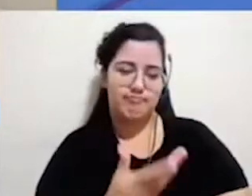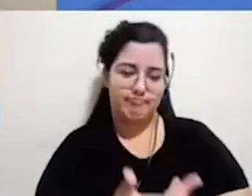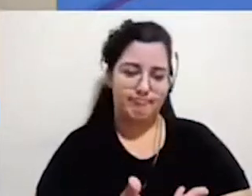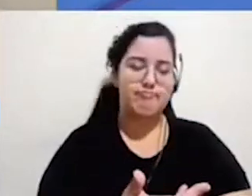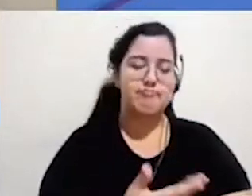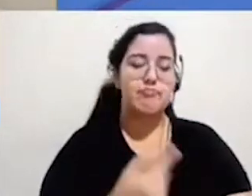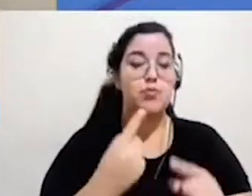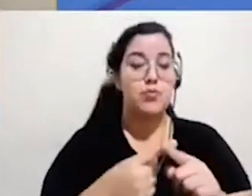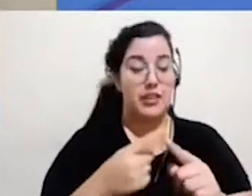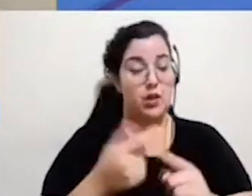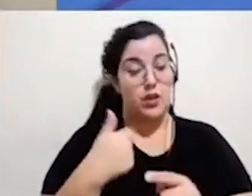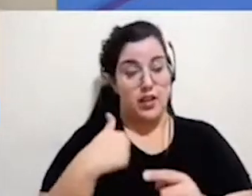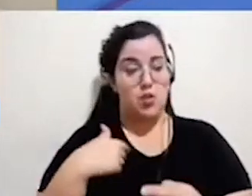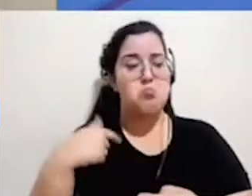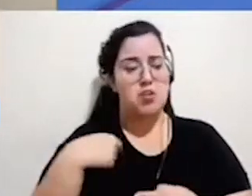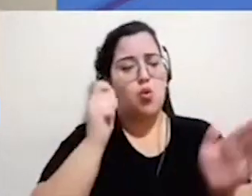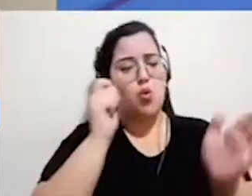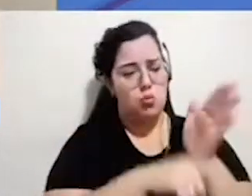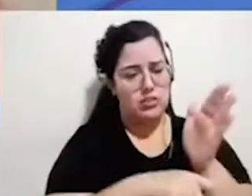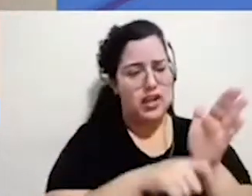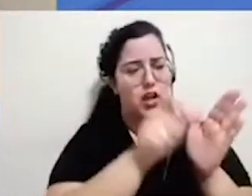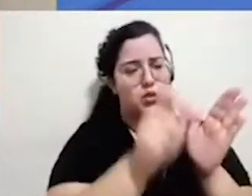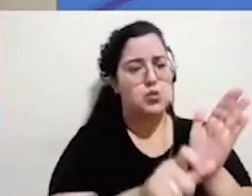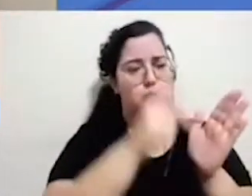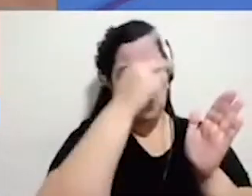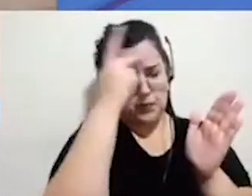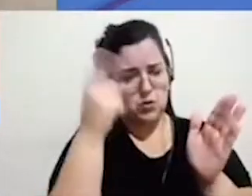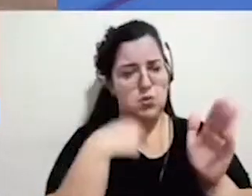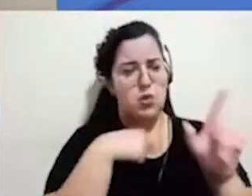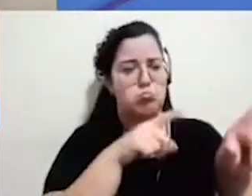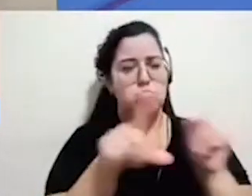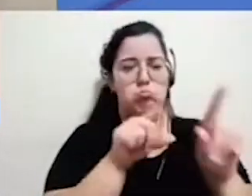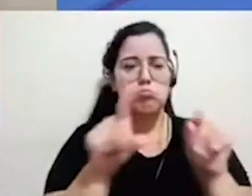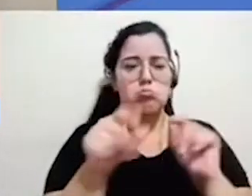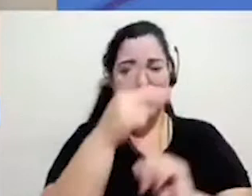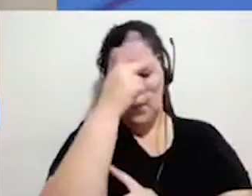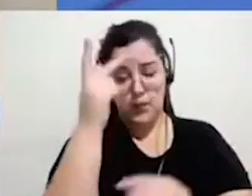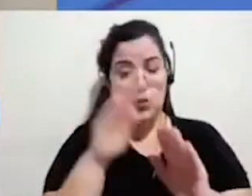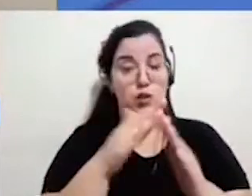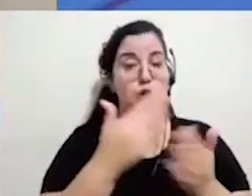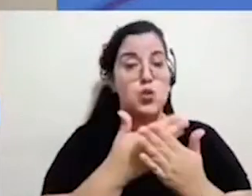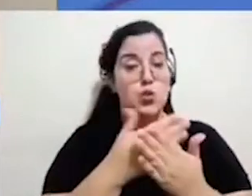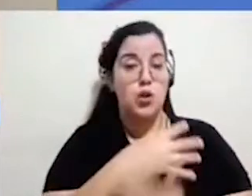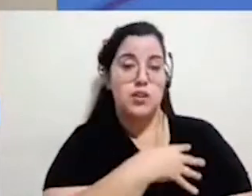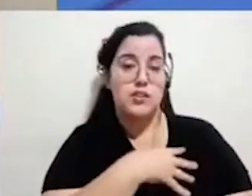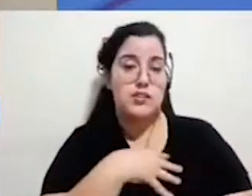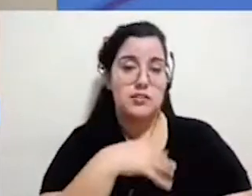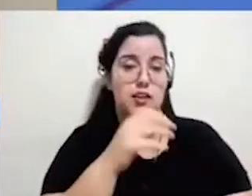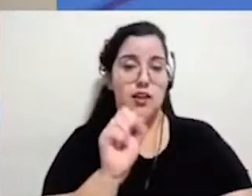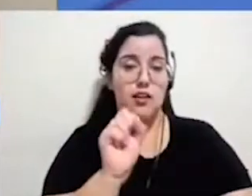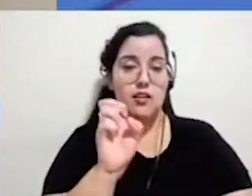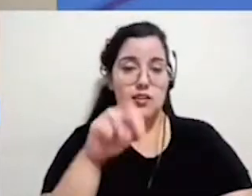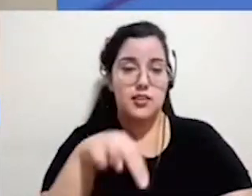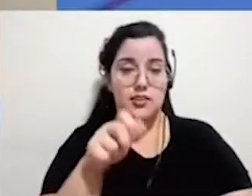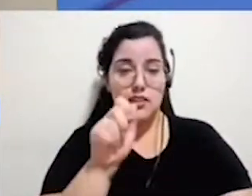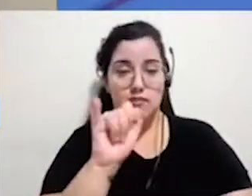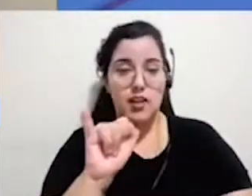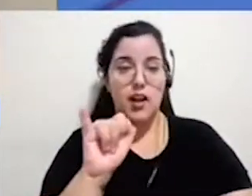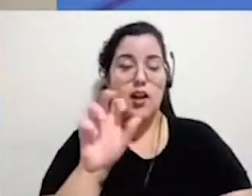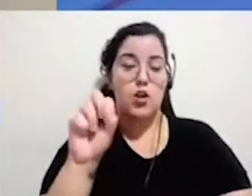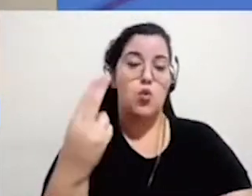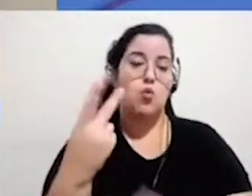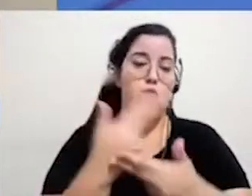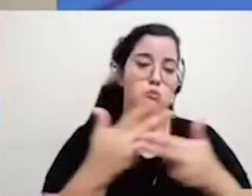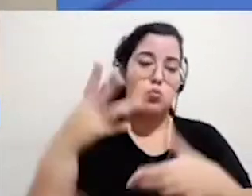lá, eu contrato pessoas, ou o Senai, ou alguém e tal, que venha fazer a formação